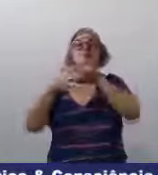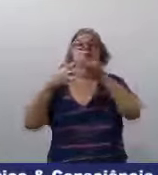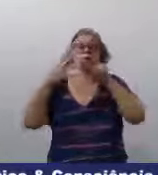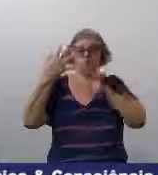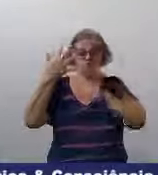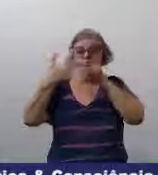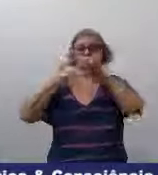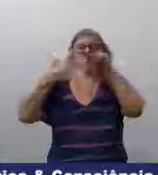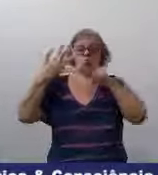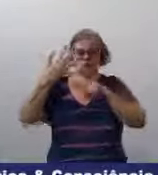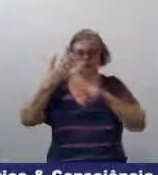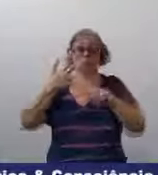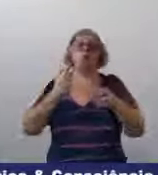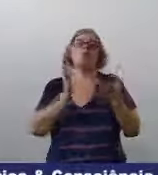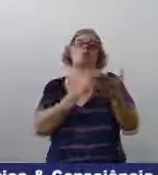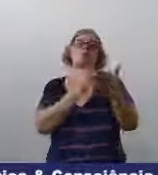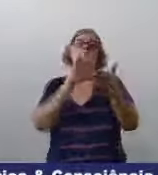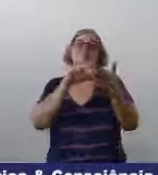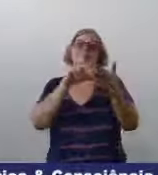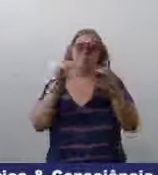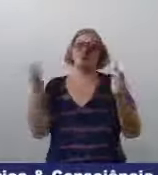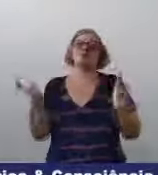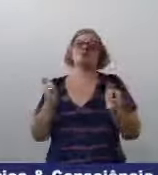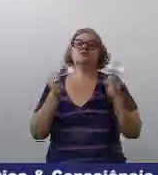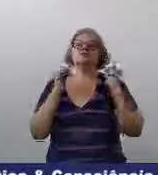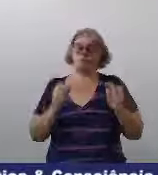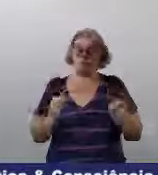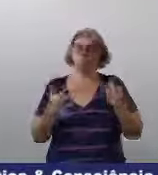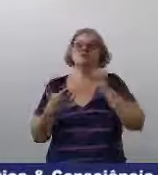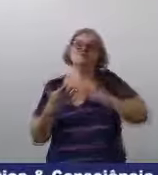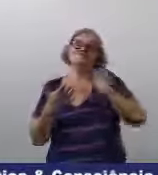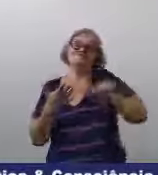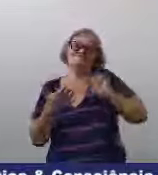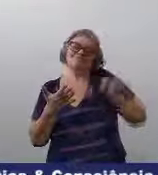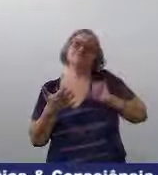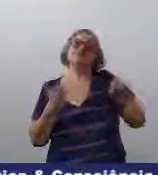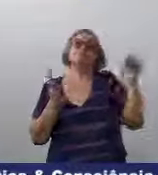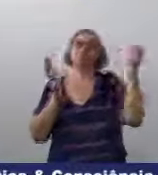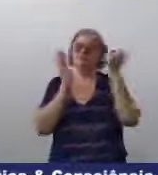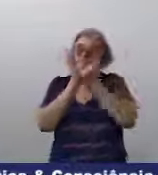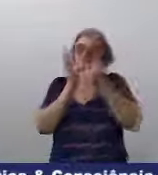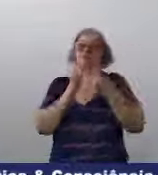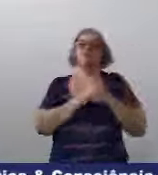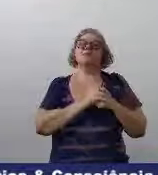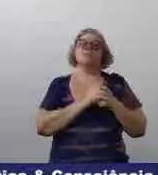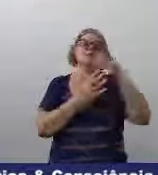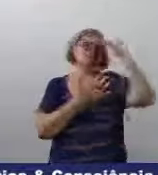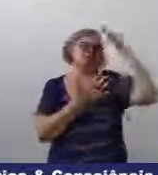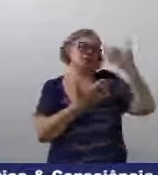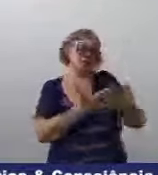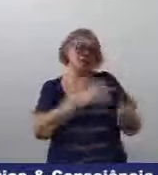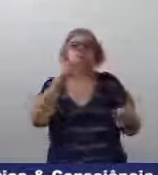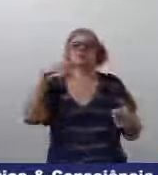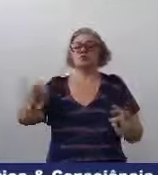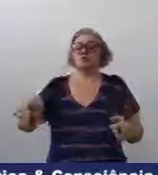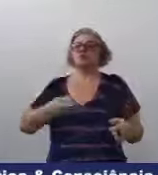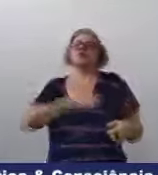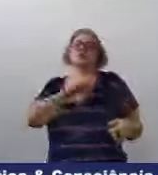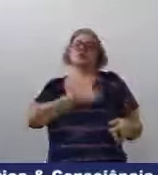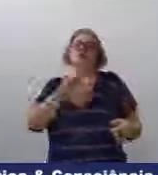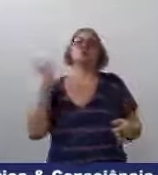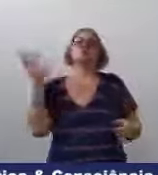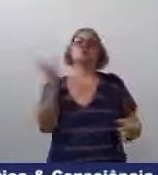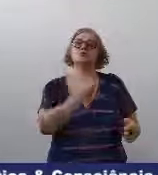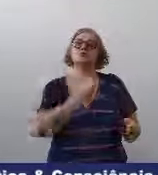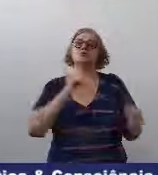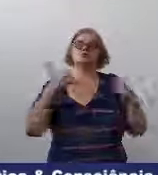comigo. Se alguém desejar, eu posso depois autografá-los. Muito obrigado mais uma vez pela presença de todos